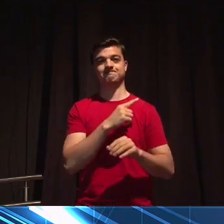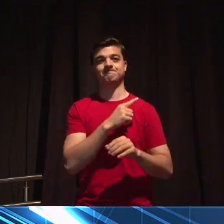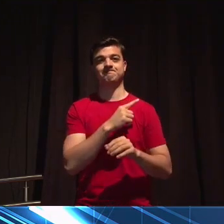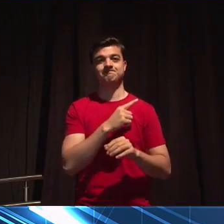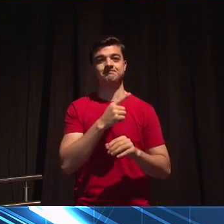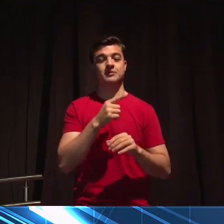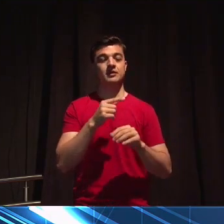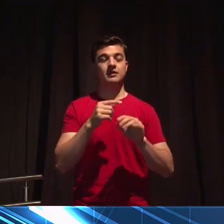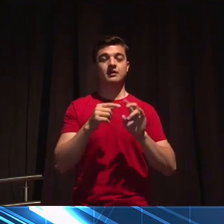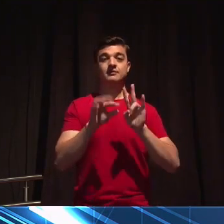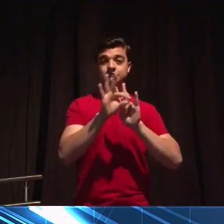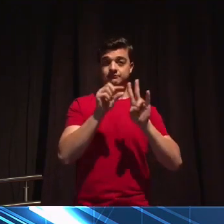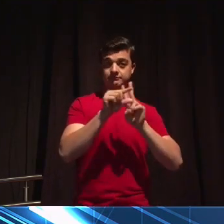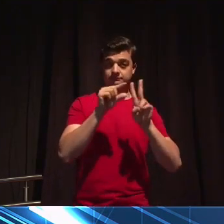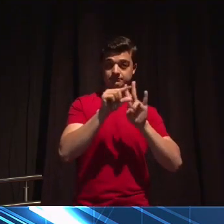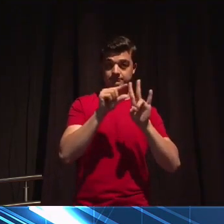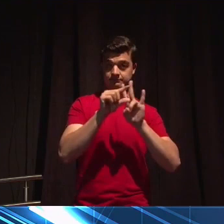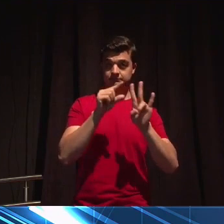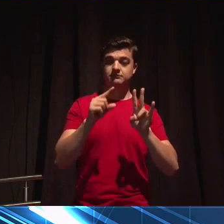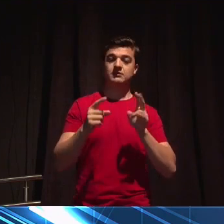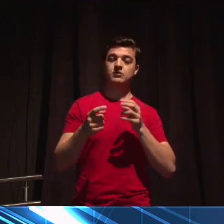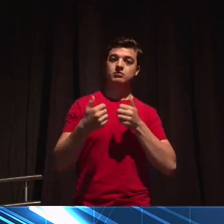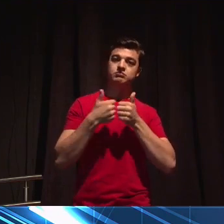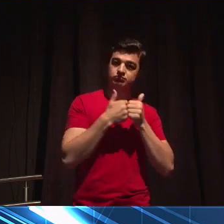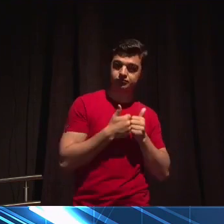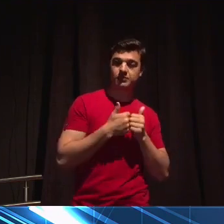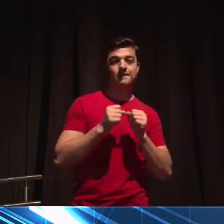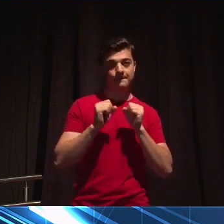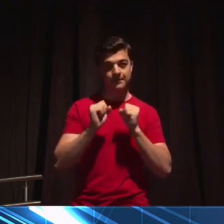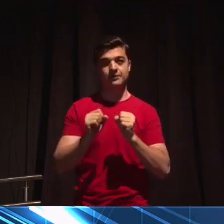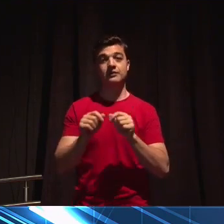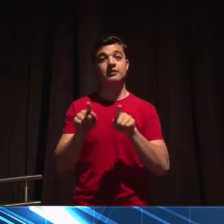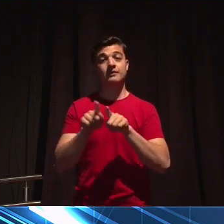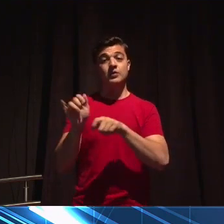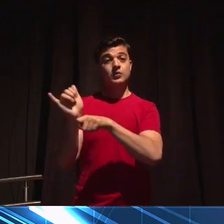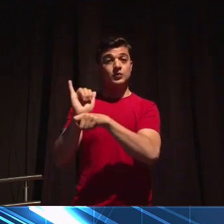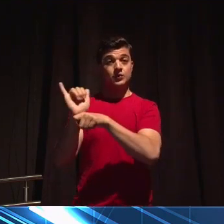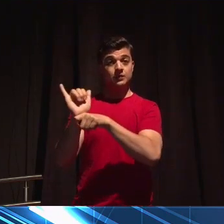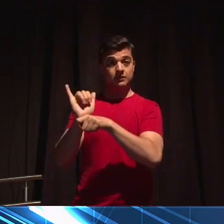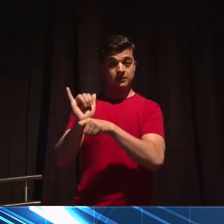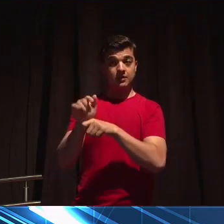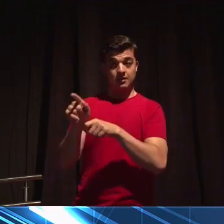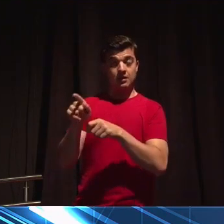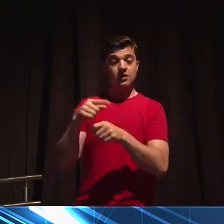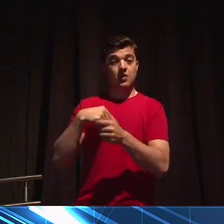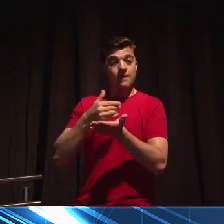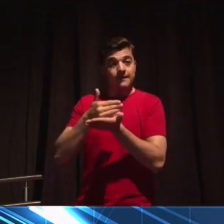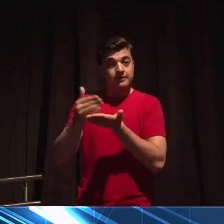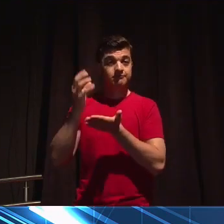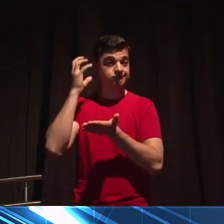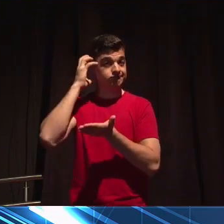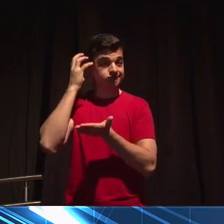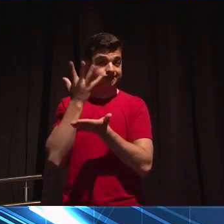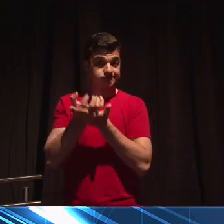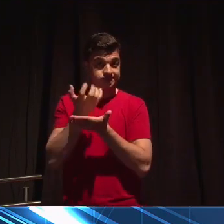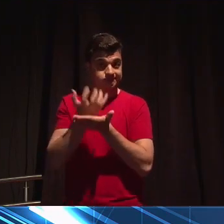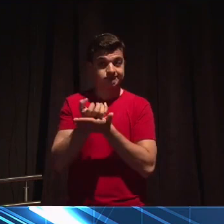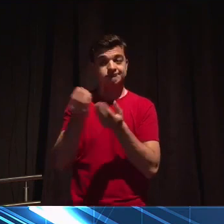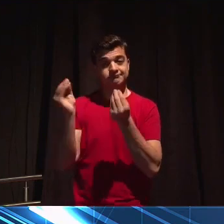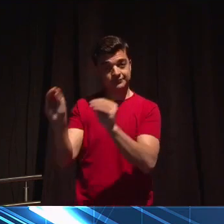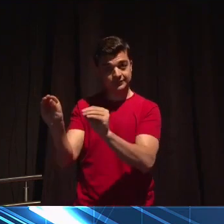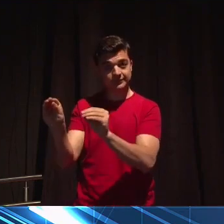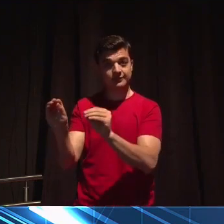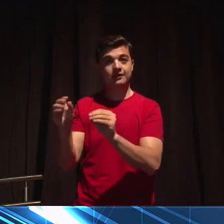dúvida. E agora, no meu canal também estou começando um podcast, estou bem empolgado para isso. Estou tentando juntar aí uma galera que